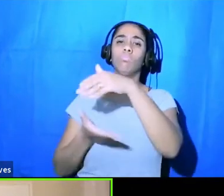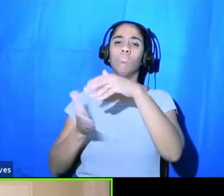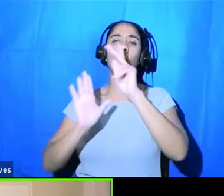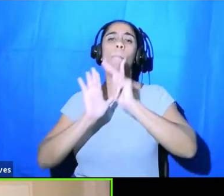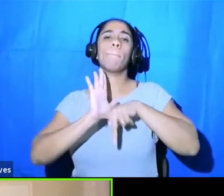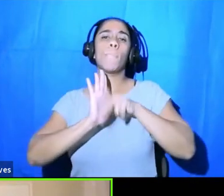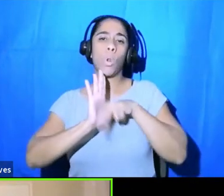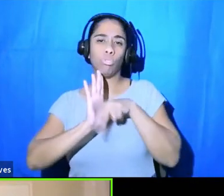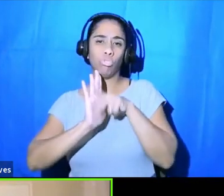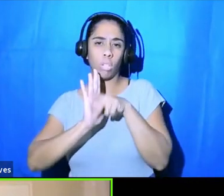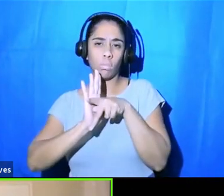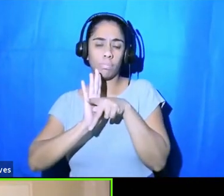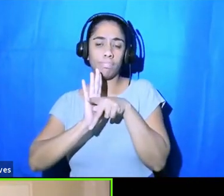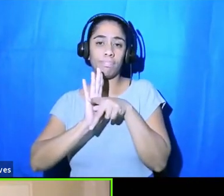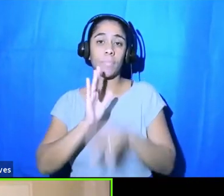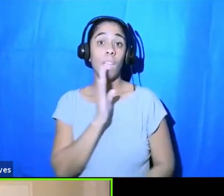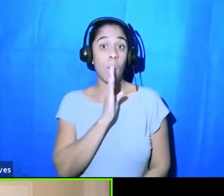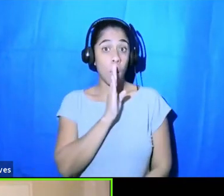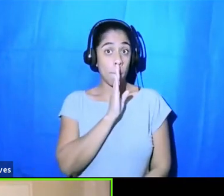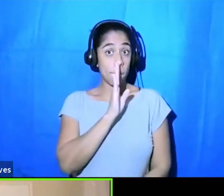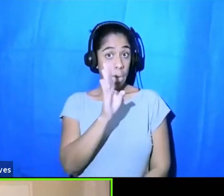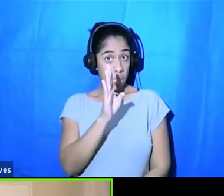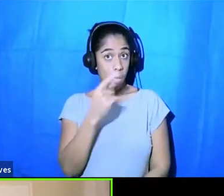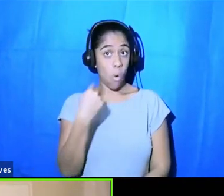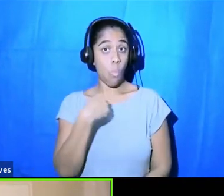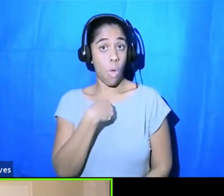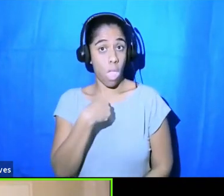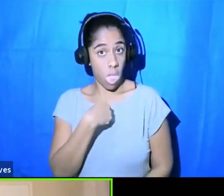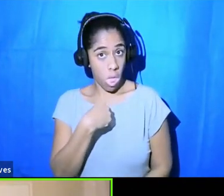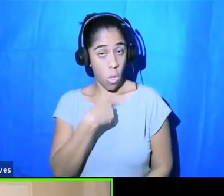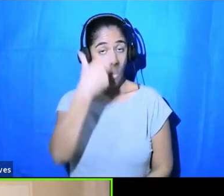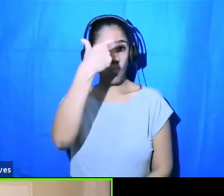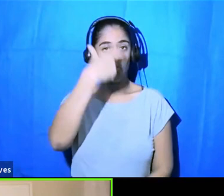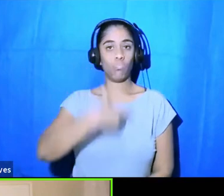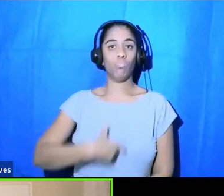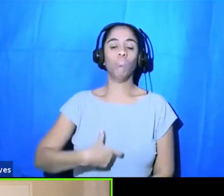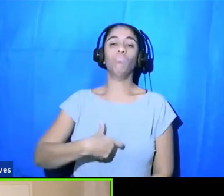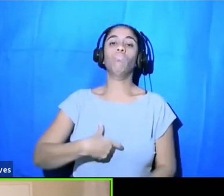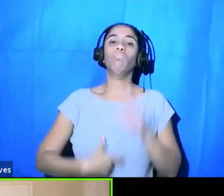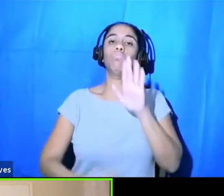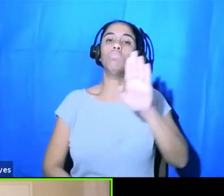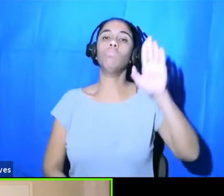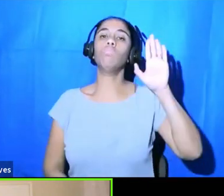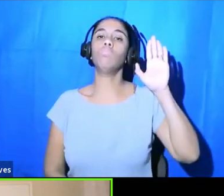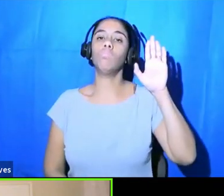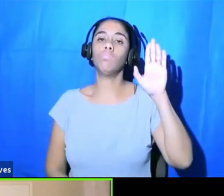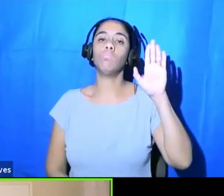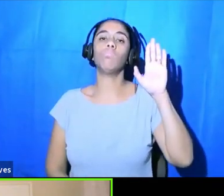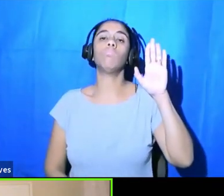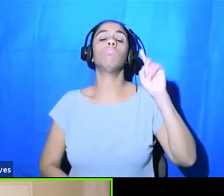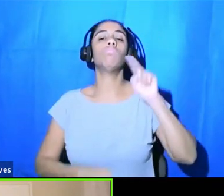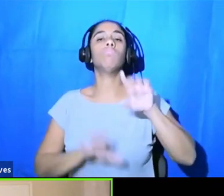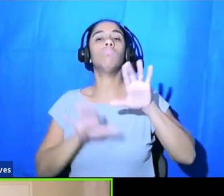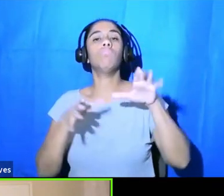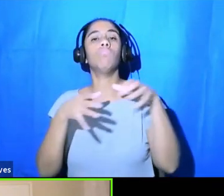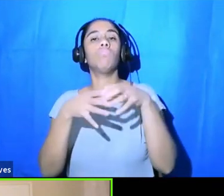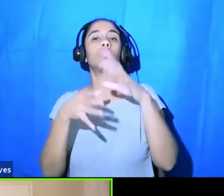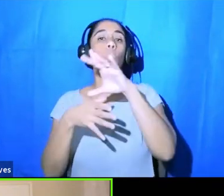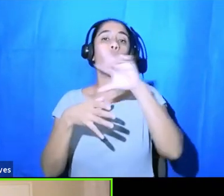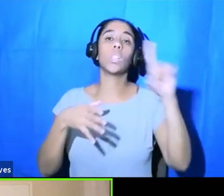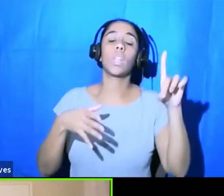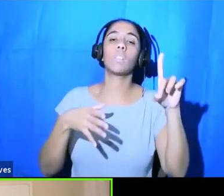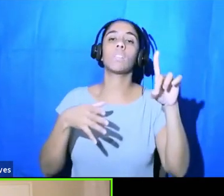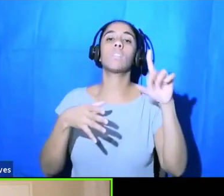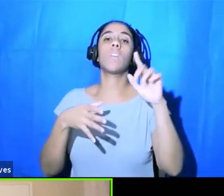eu fui candidata da Coordinadora Feminista 8 de março, uma organização que nasce ao calor da luta